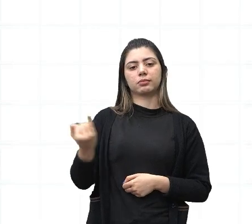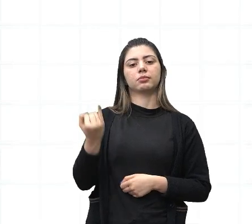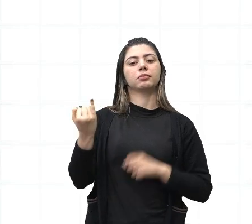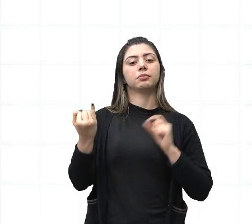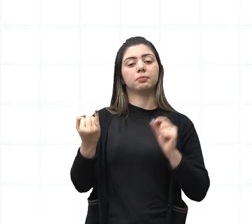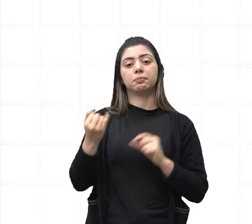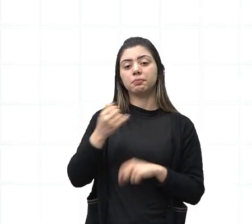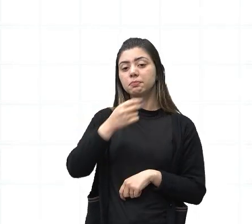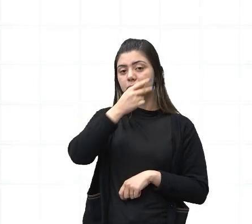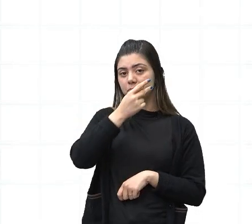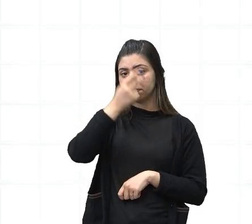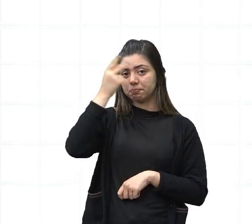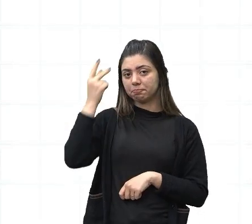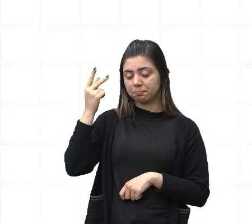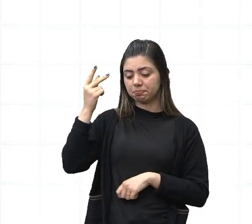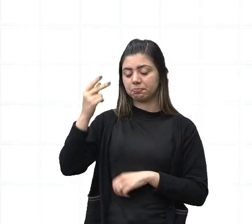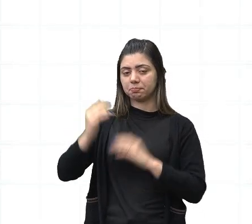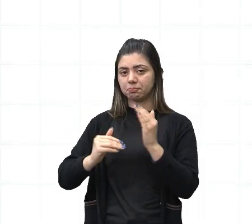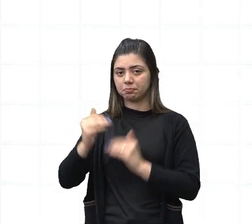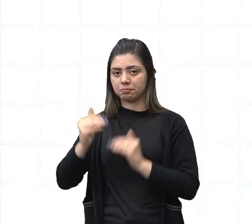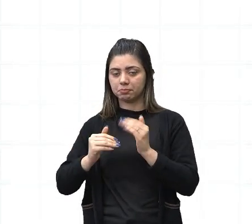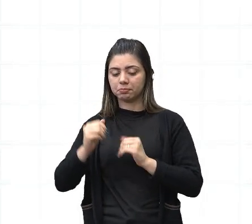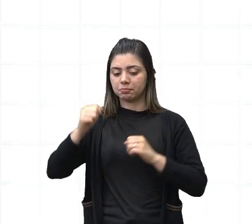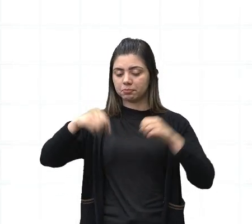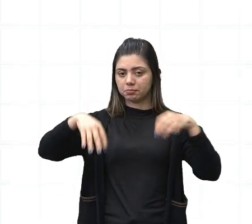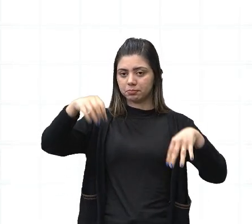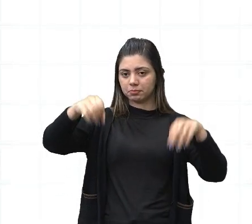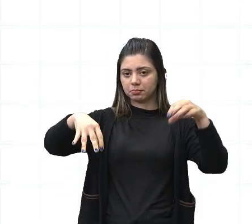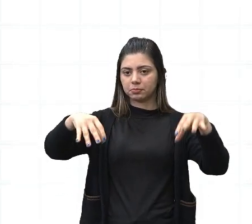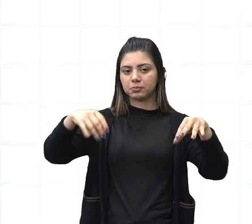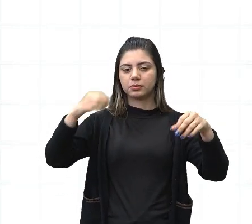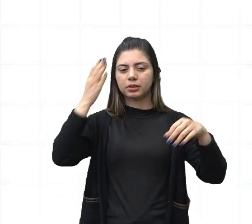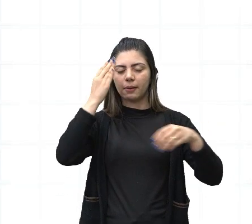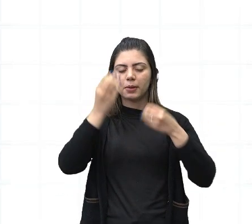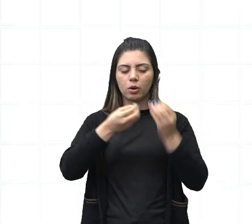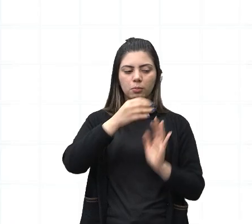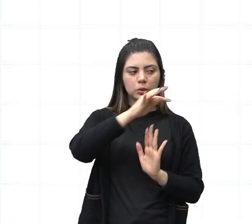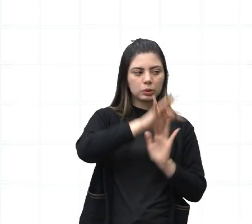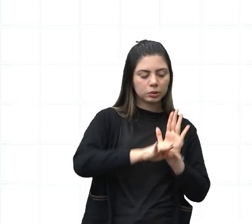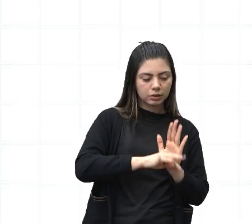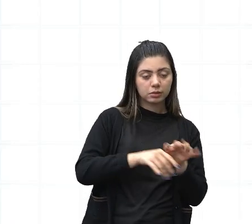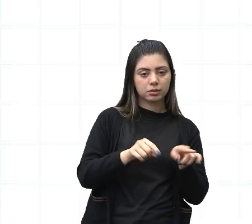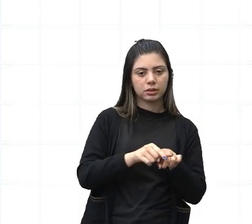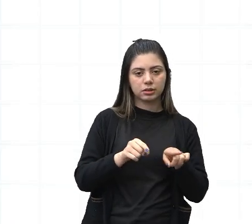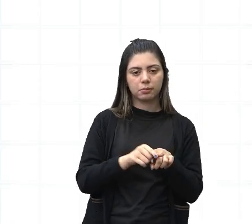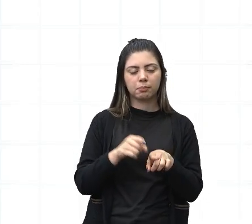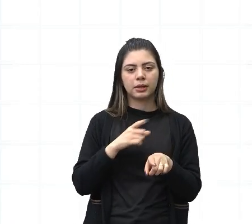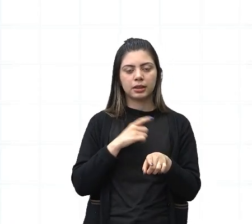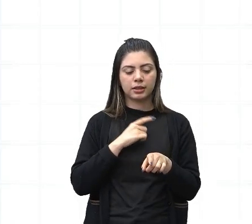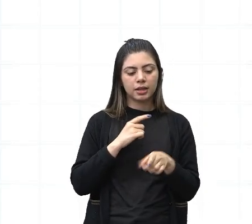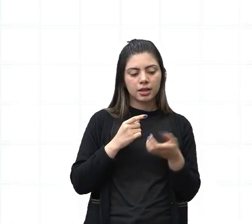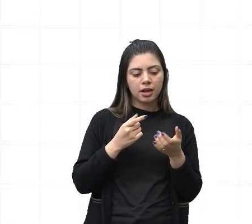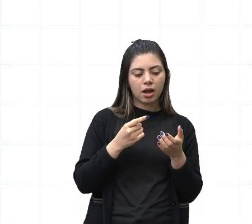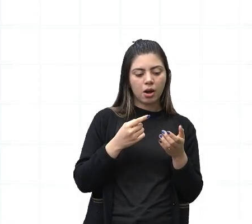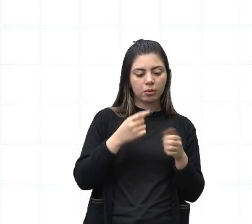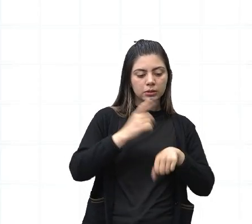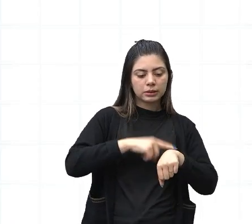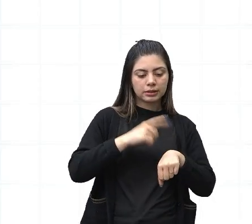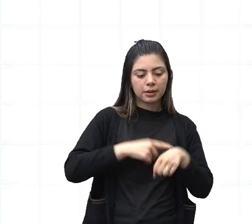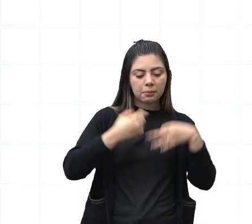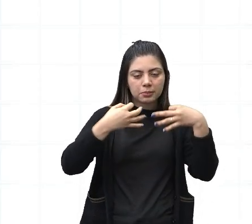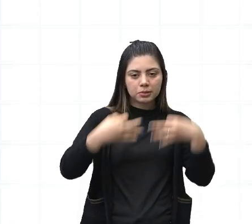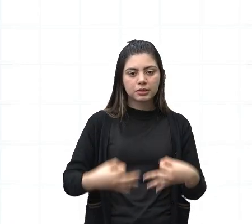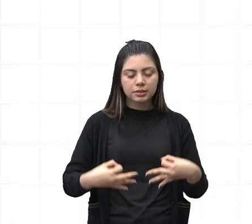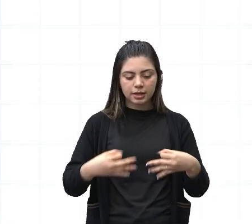que o iluminador conheça bem o texto e as marcações cênicas determinadas